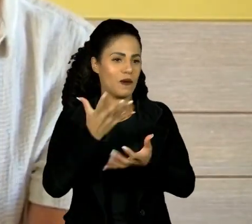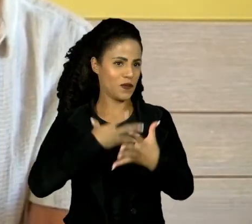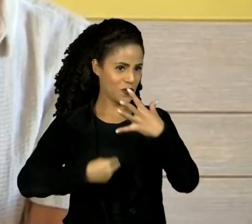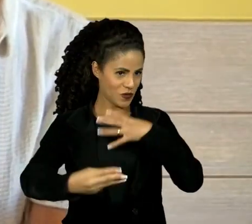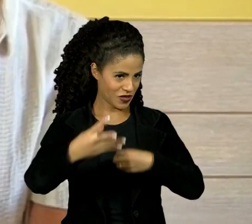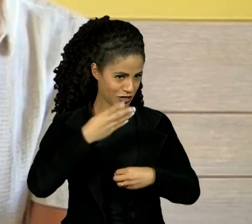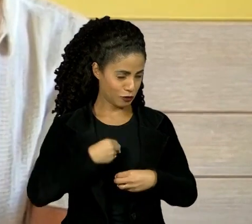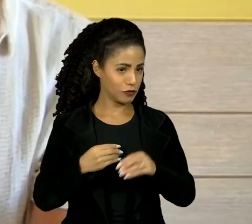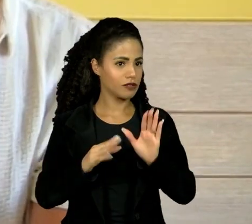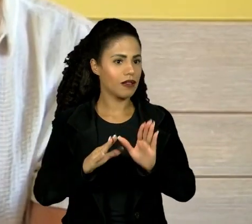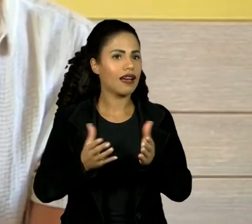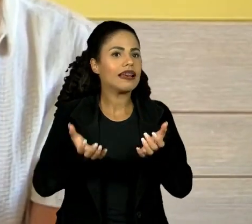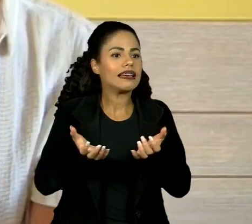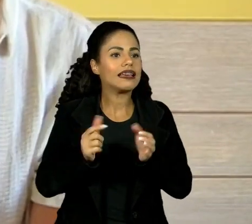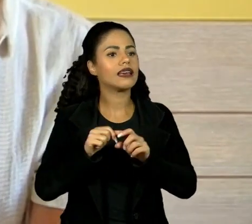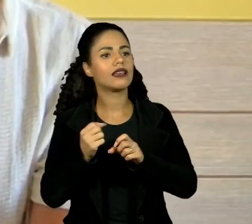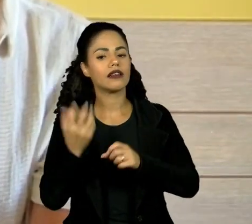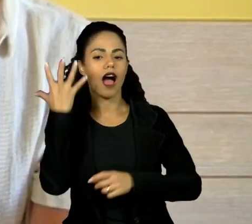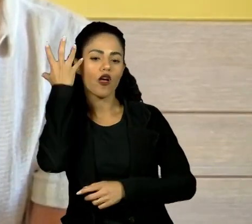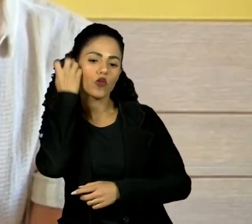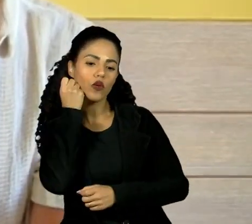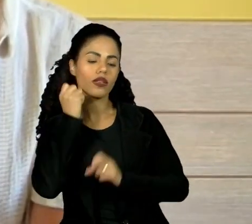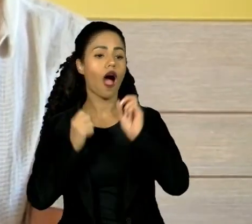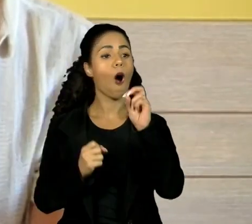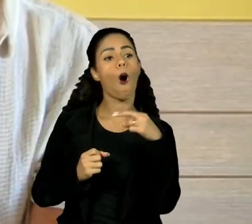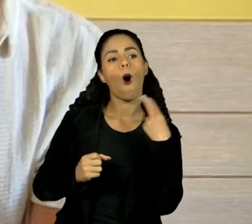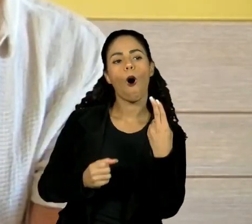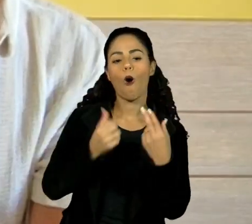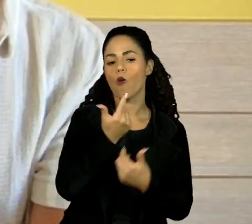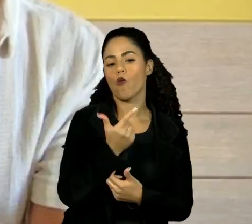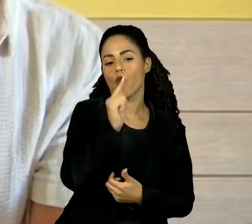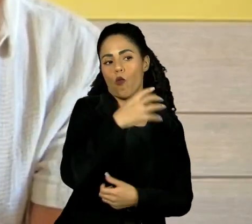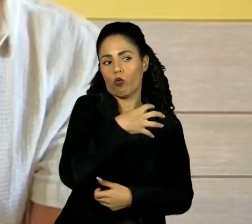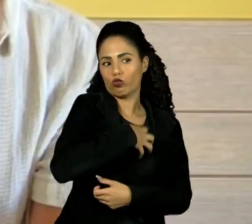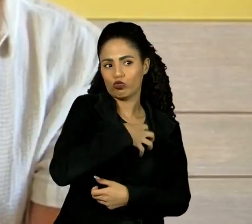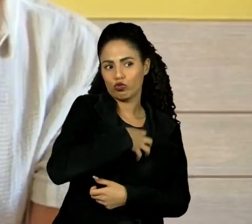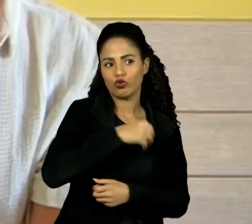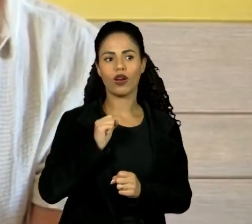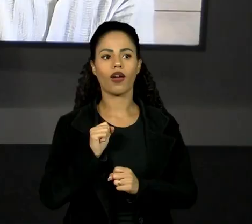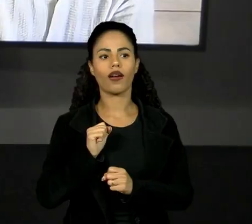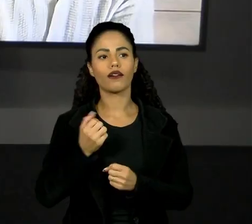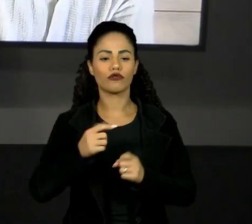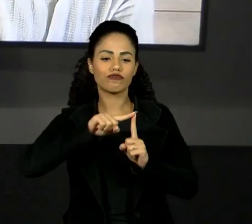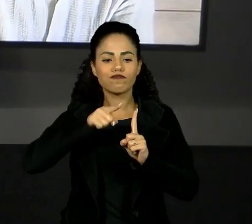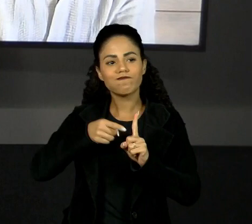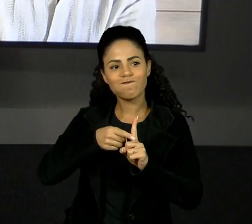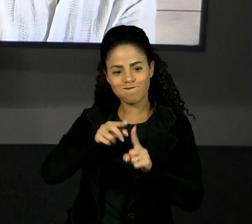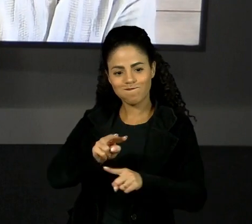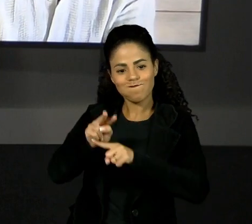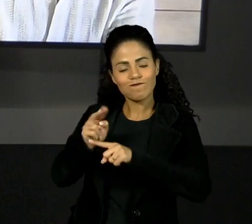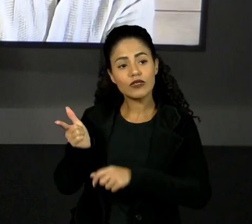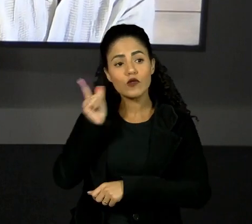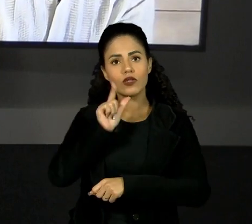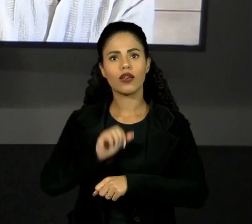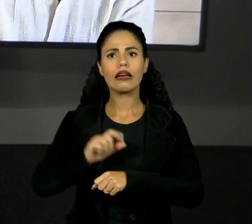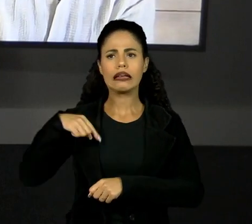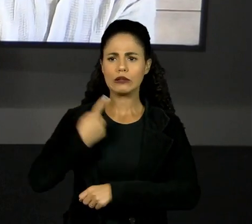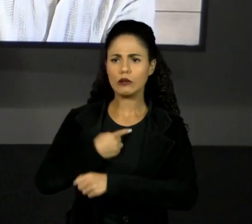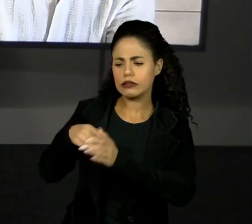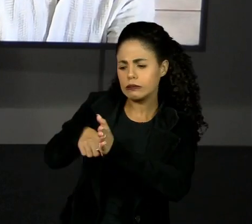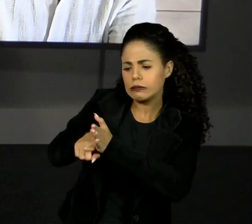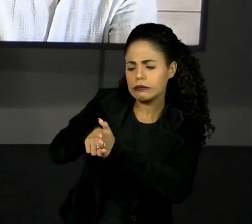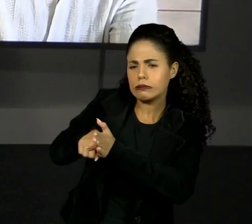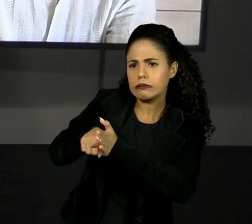né? Se ele viria por adoção, ou se ele viria de uma barriga solidária. A gente começou a pesquisar